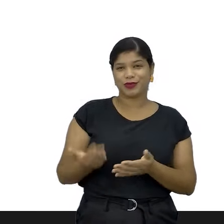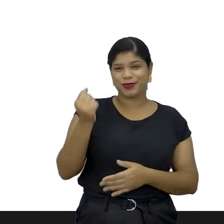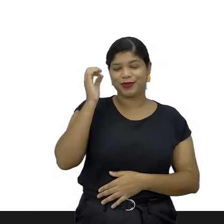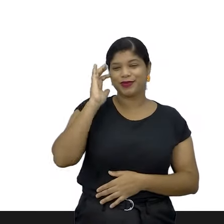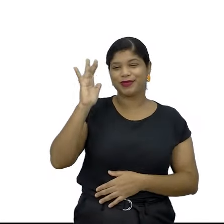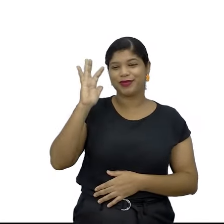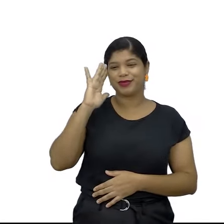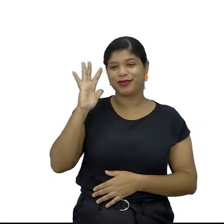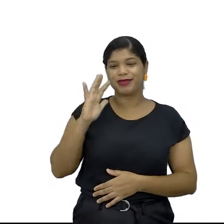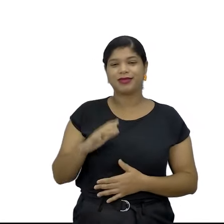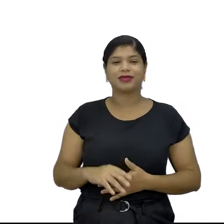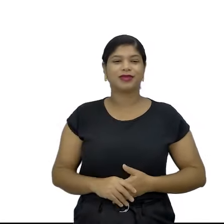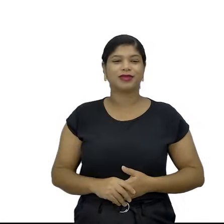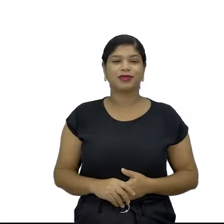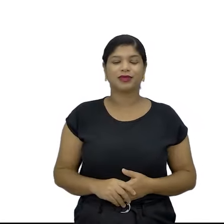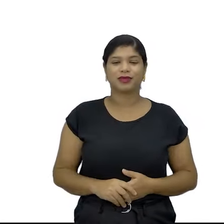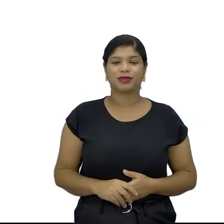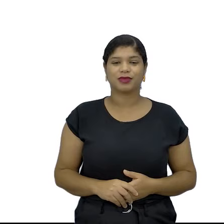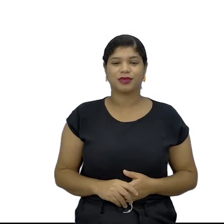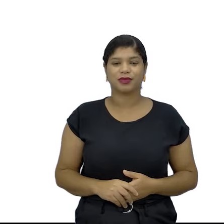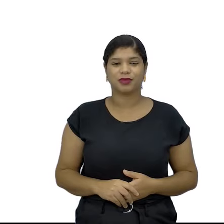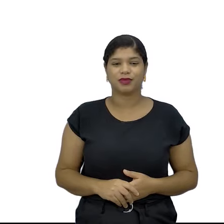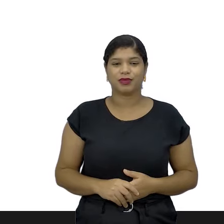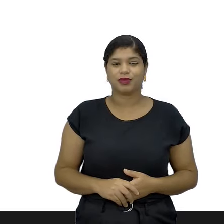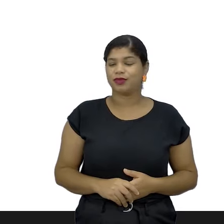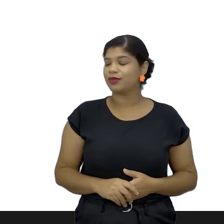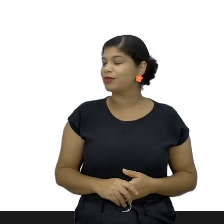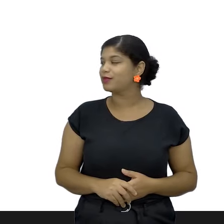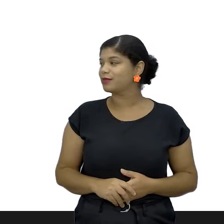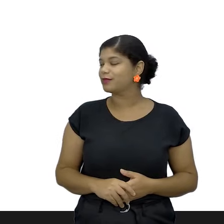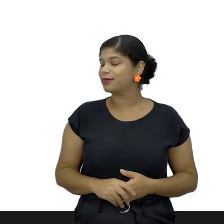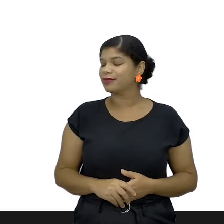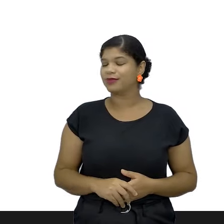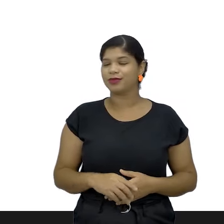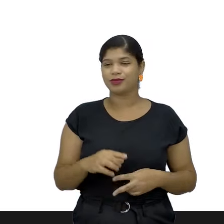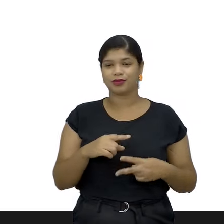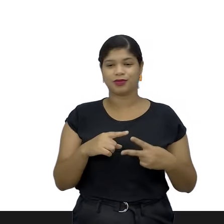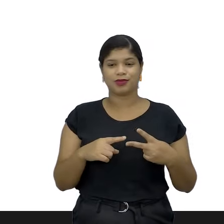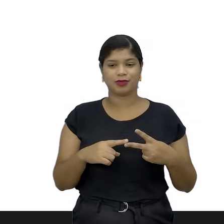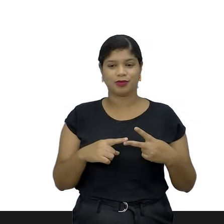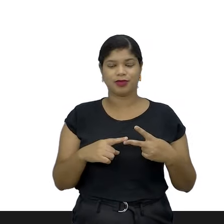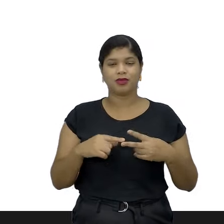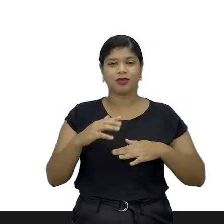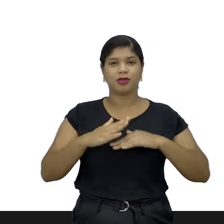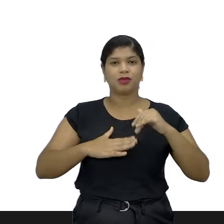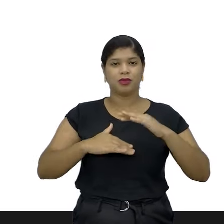um pouquinho sobre isso. Então, nós temos aqui duas